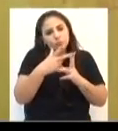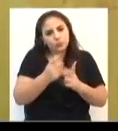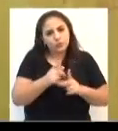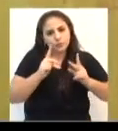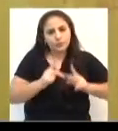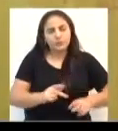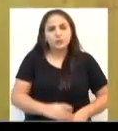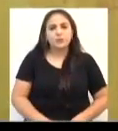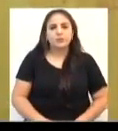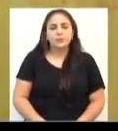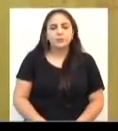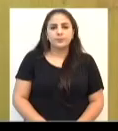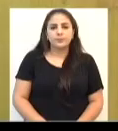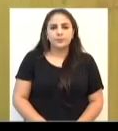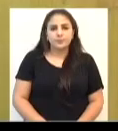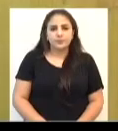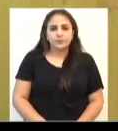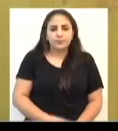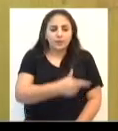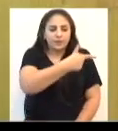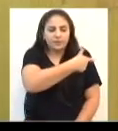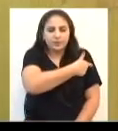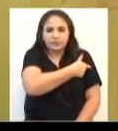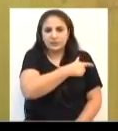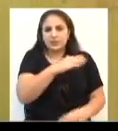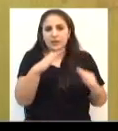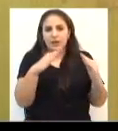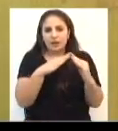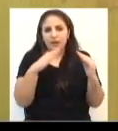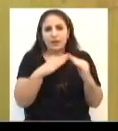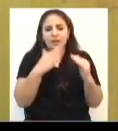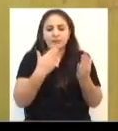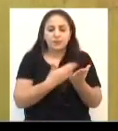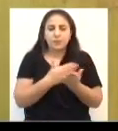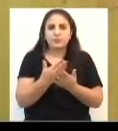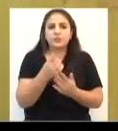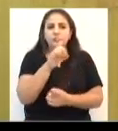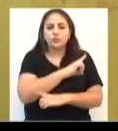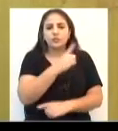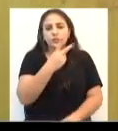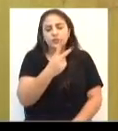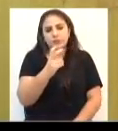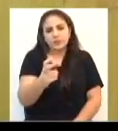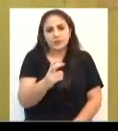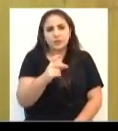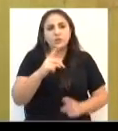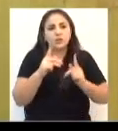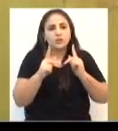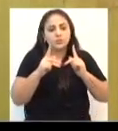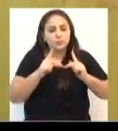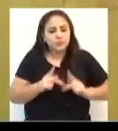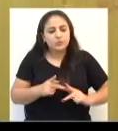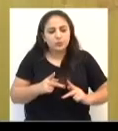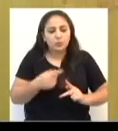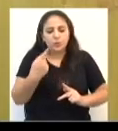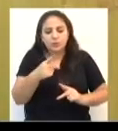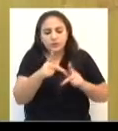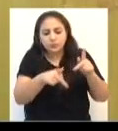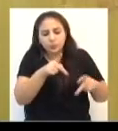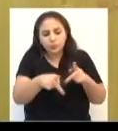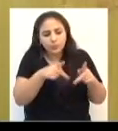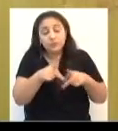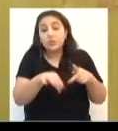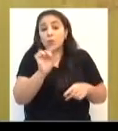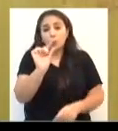casa, então hoje abriu o agendamento e a vacinação em casa segue começando dia 25 essa população acamada é uma população nesse momento de